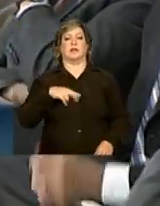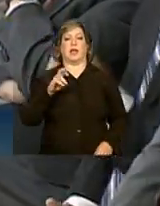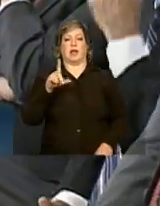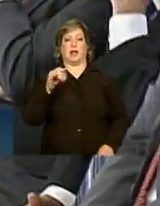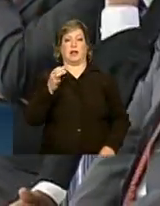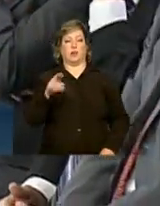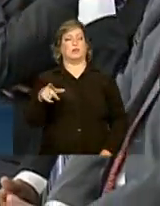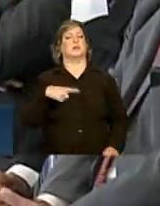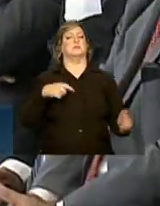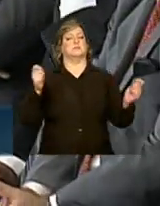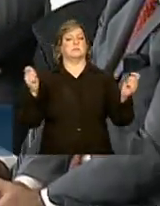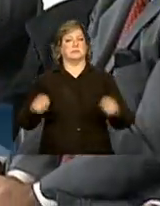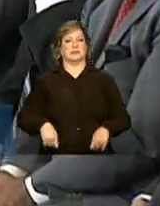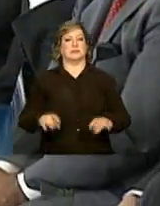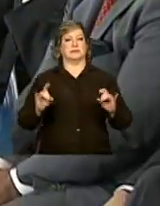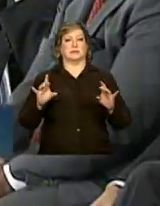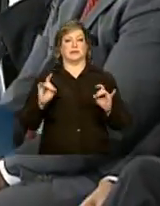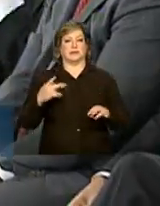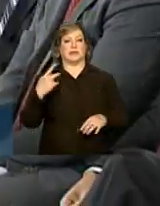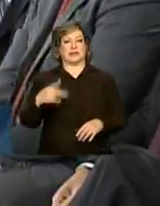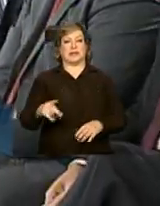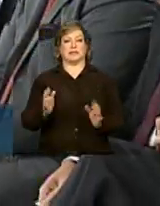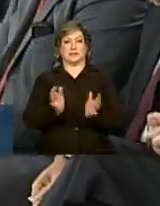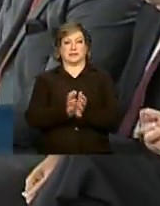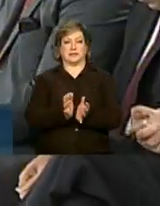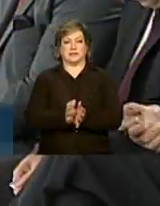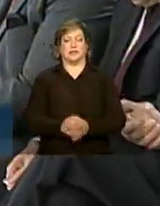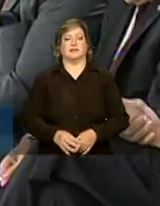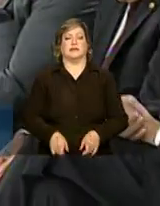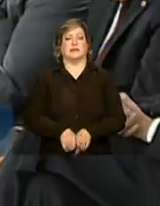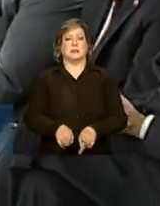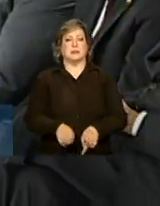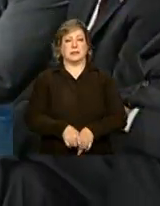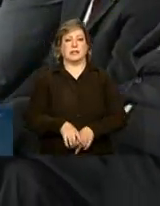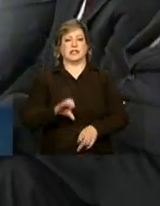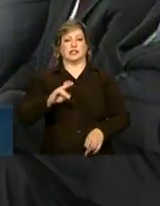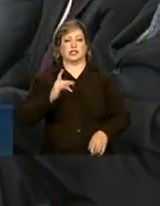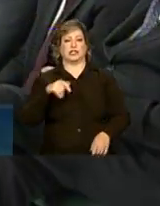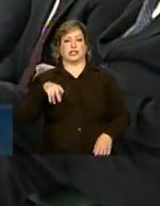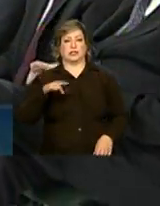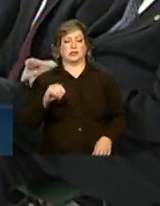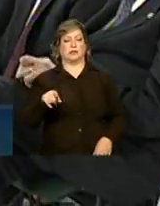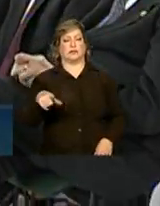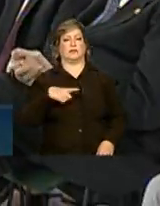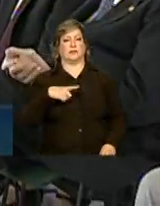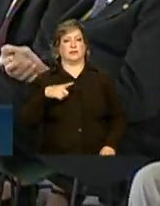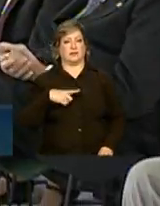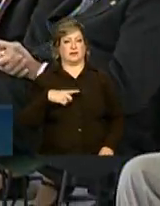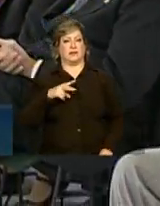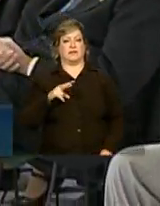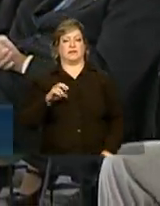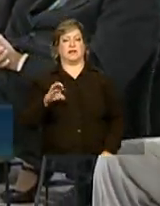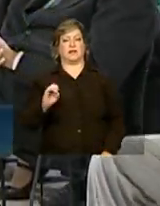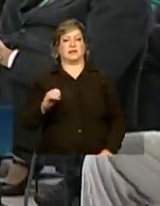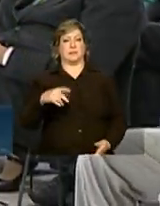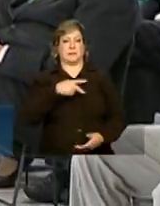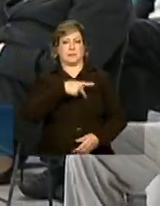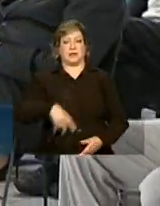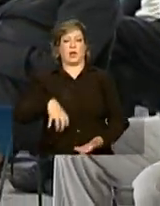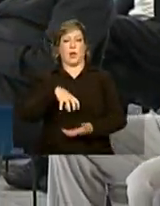tem uma competência específica nessa matéria, também o Chiquinho Escórcio, vice-presidente da